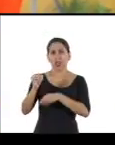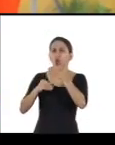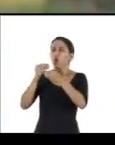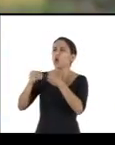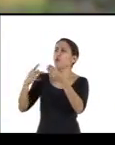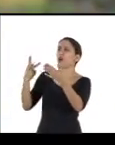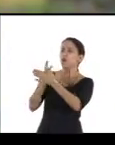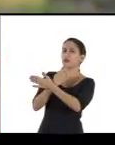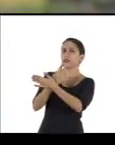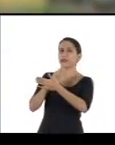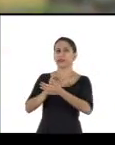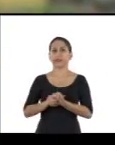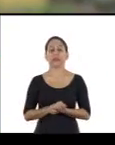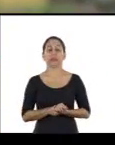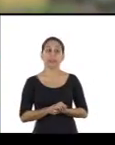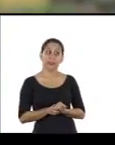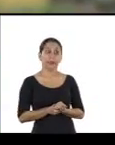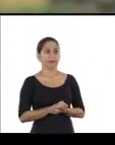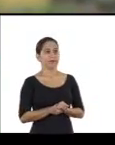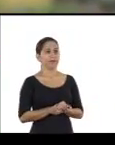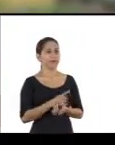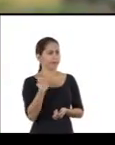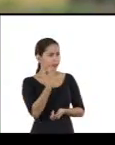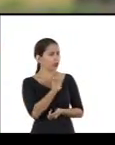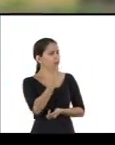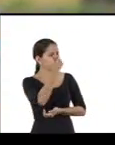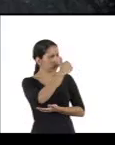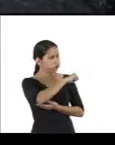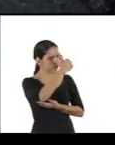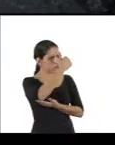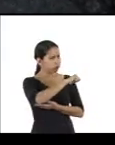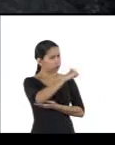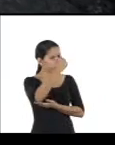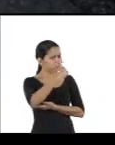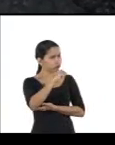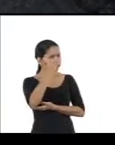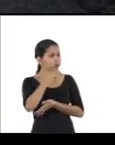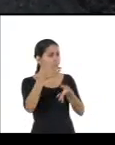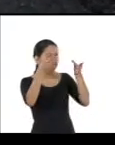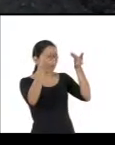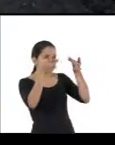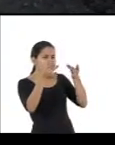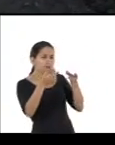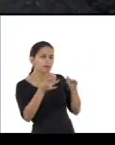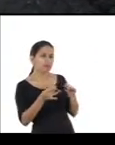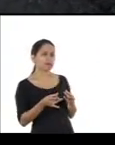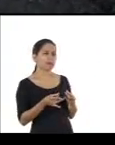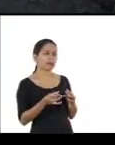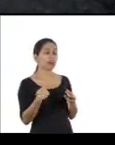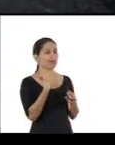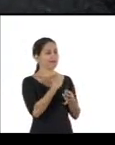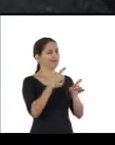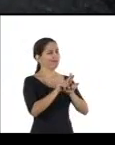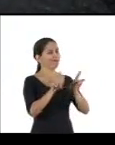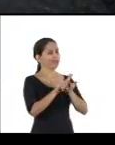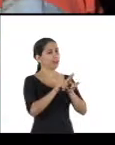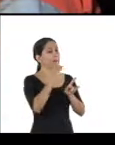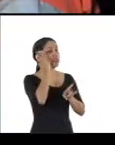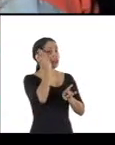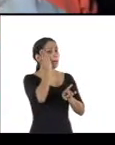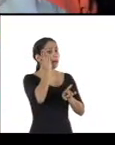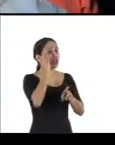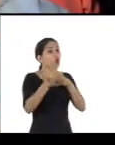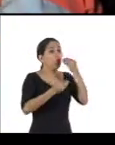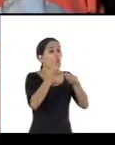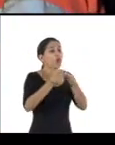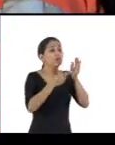funciona, Benônimo? Isso, da mesma forma que avaliamos os riscos preliminarmente, nós temos então que determinar quais as medidas